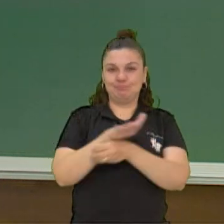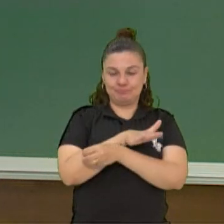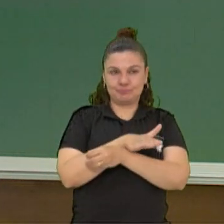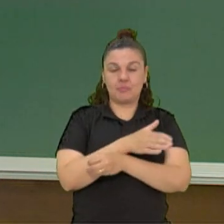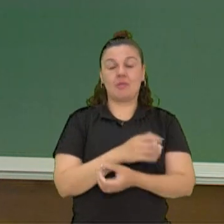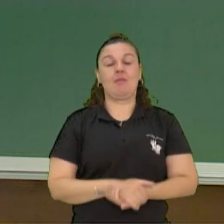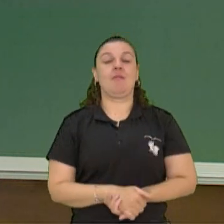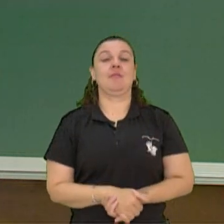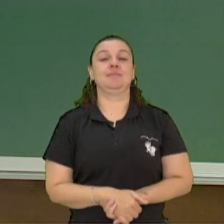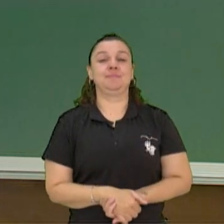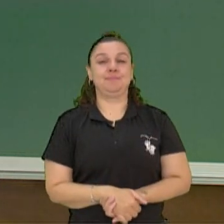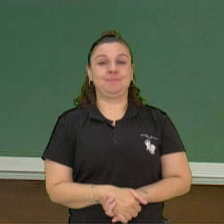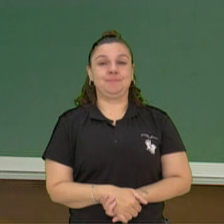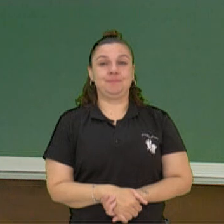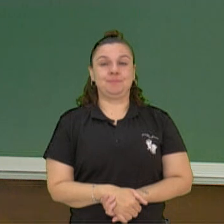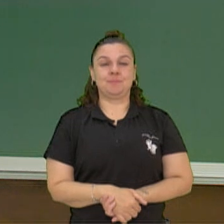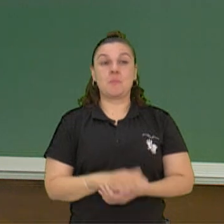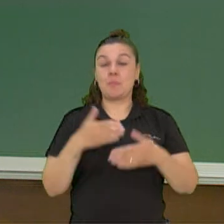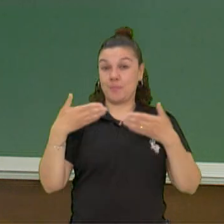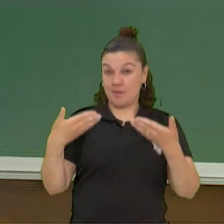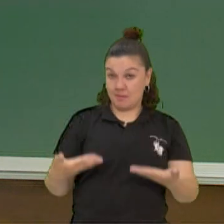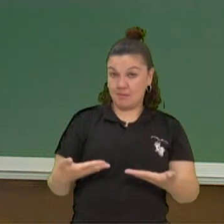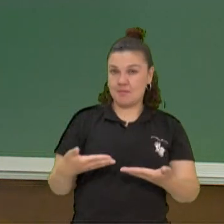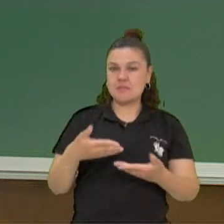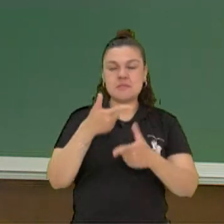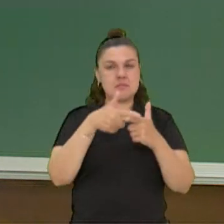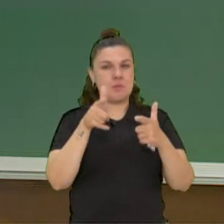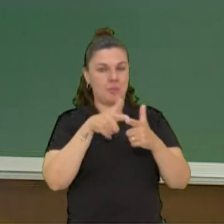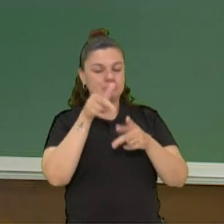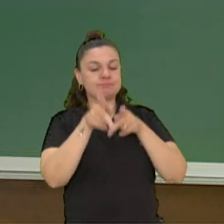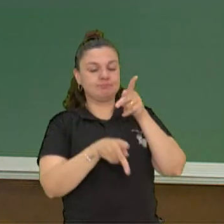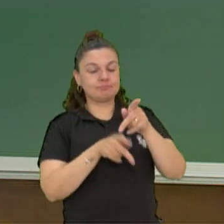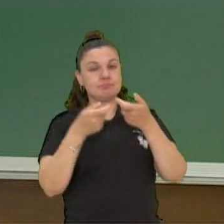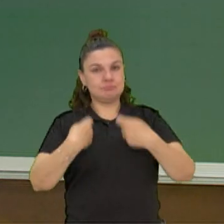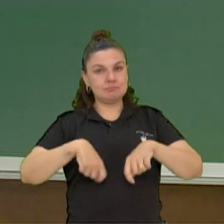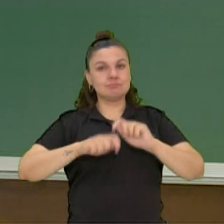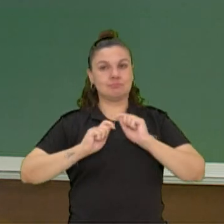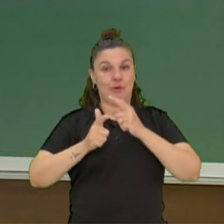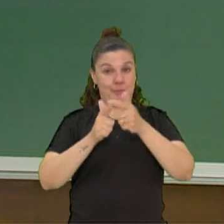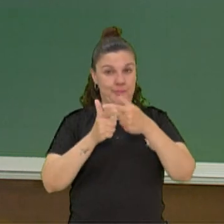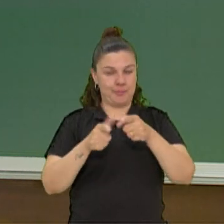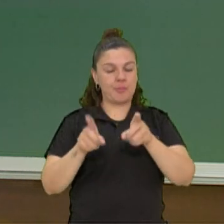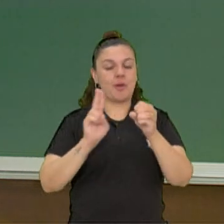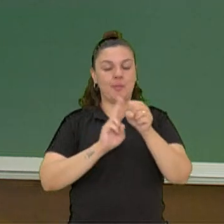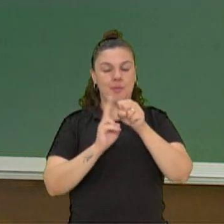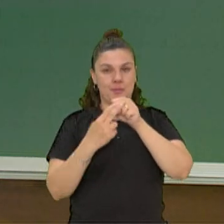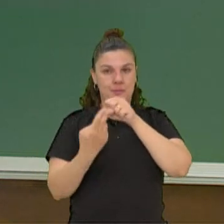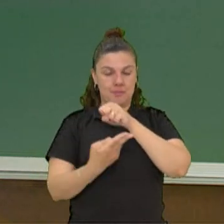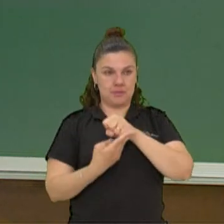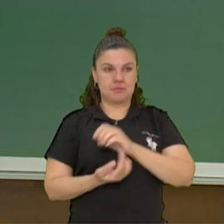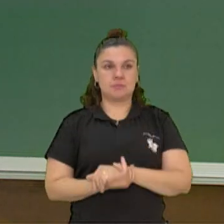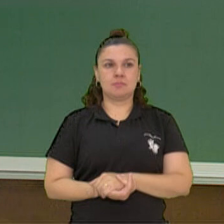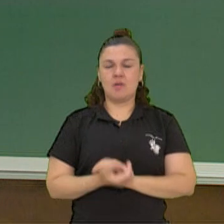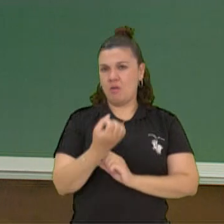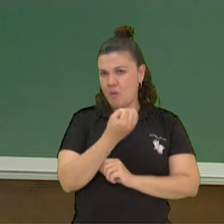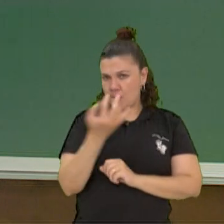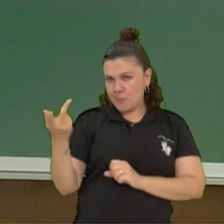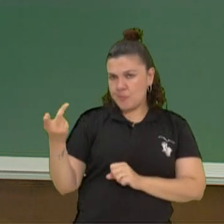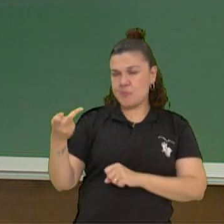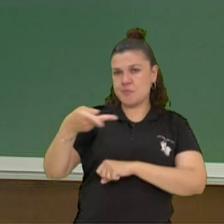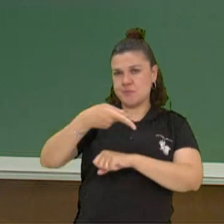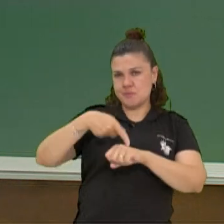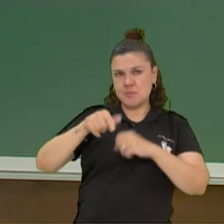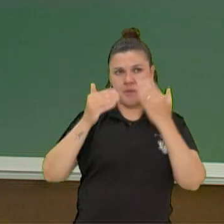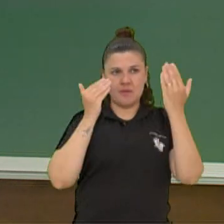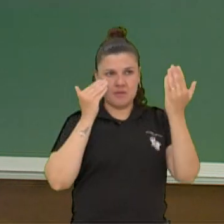décadas à frente. E essa pressão populacional traz problemas urbanos. Trouxe outros países, para a gente não